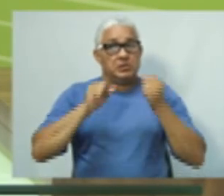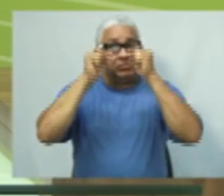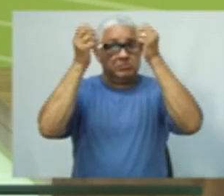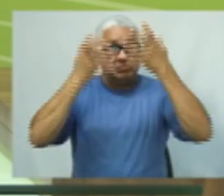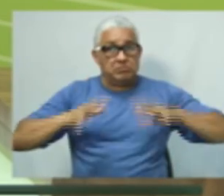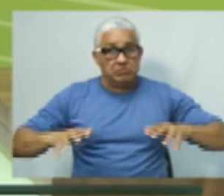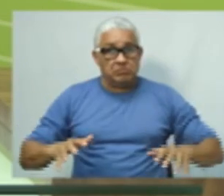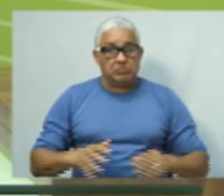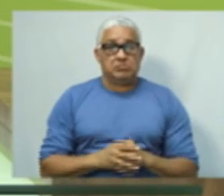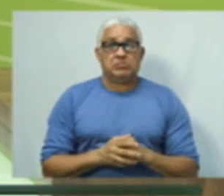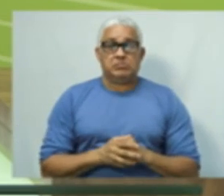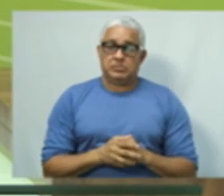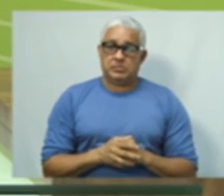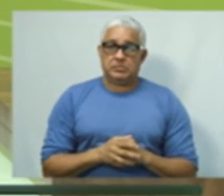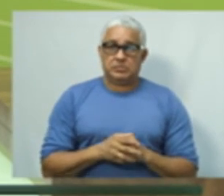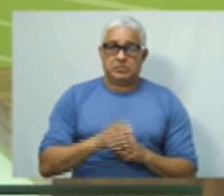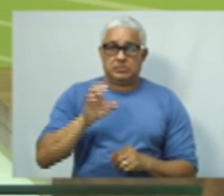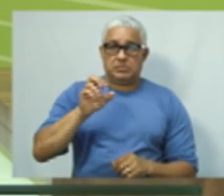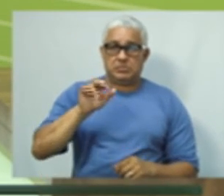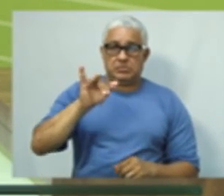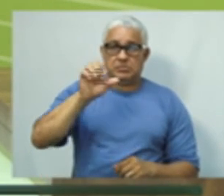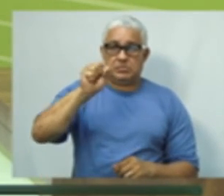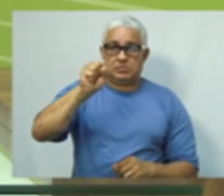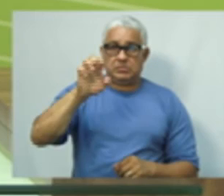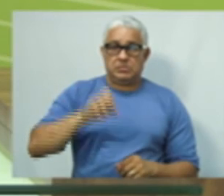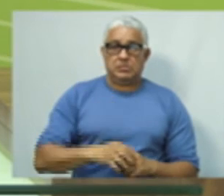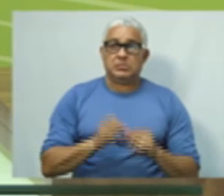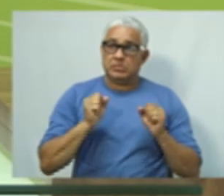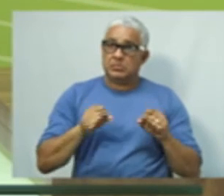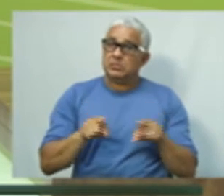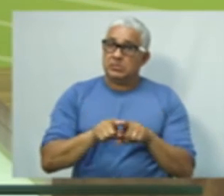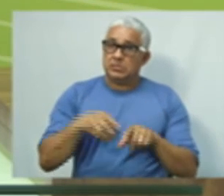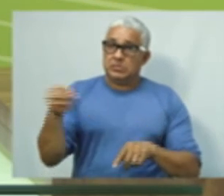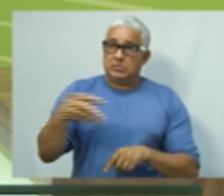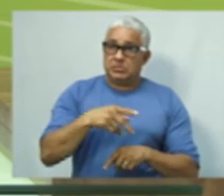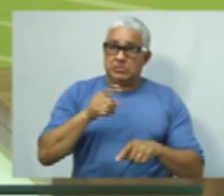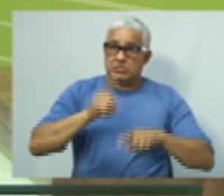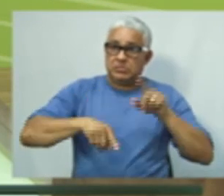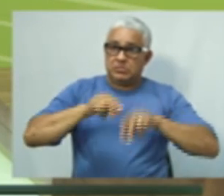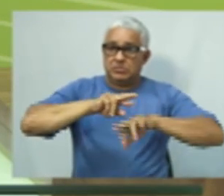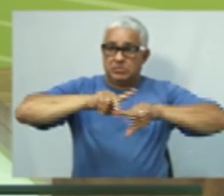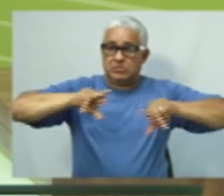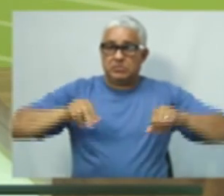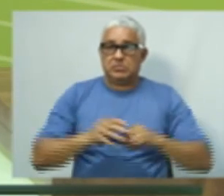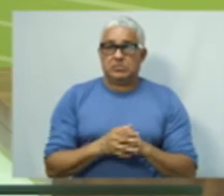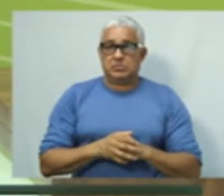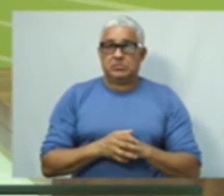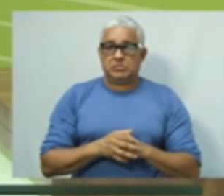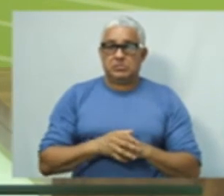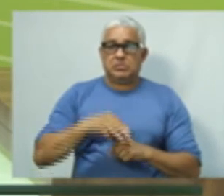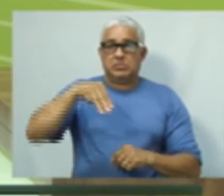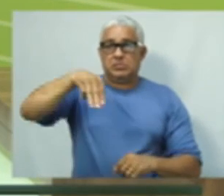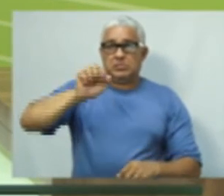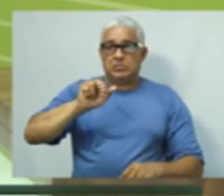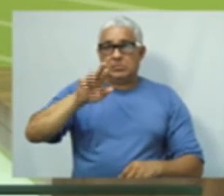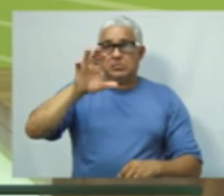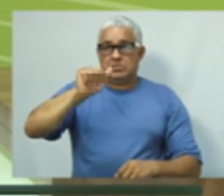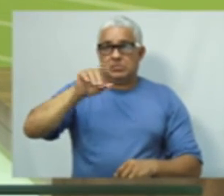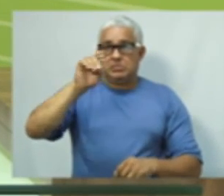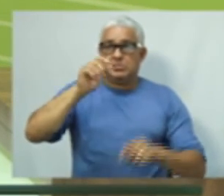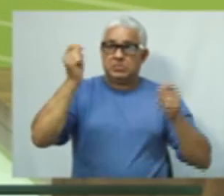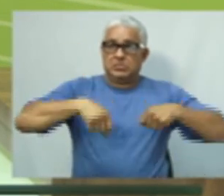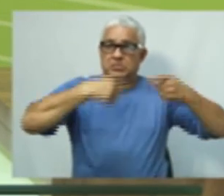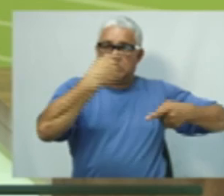mercado, pode haver um novo produto que foi lançado naquele mercado que possa